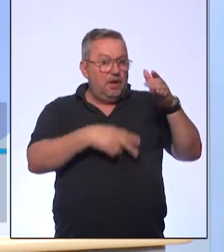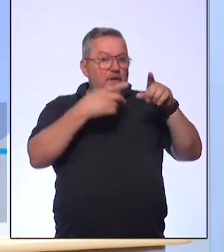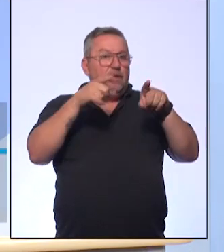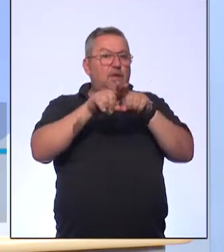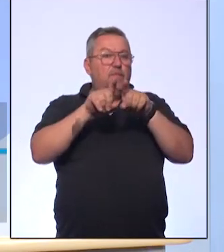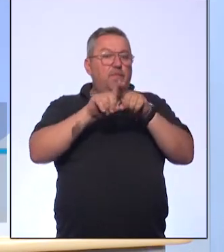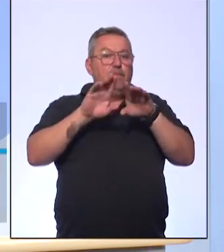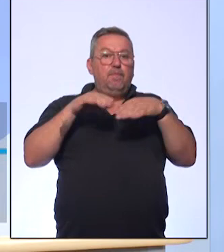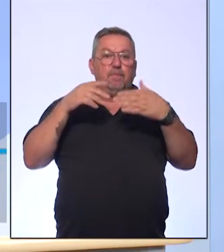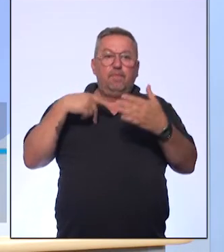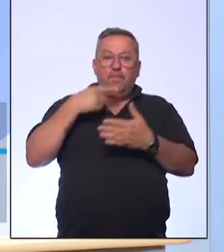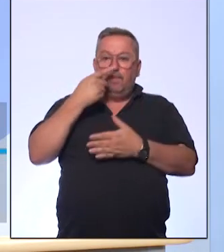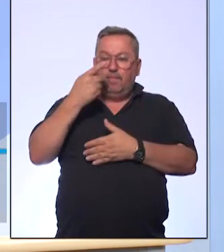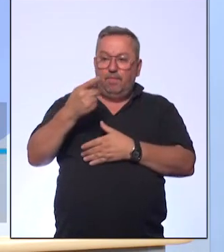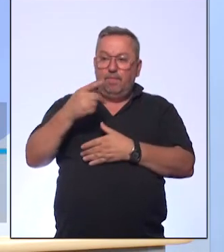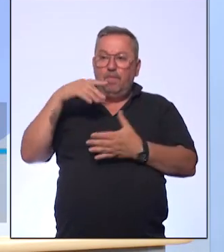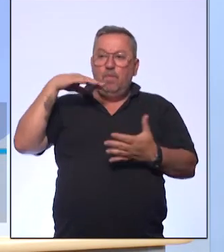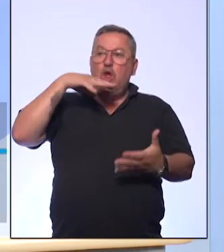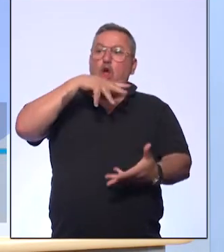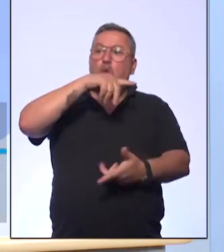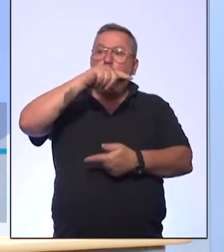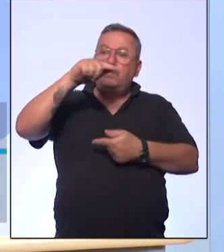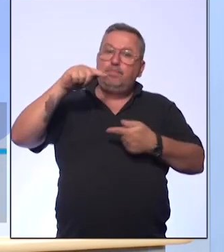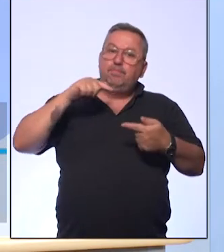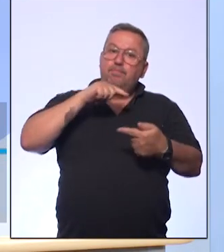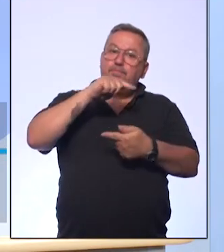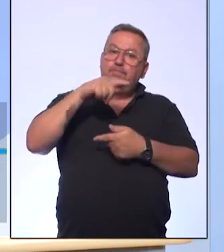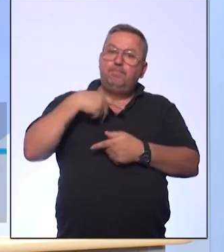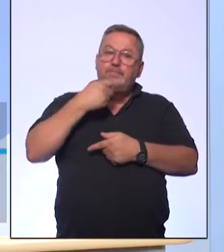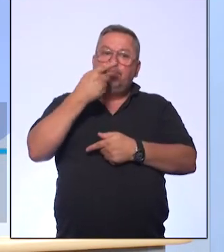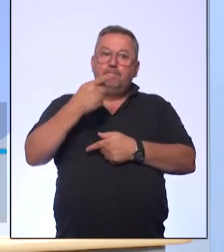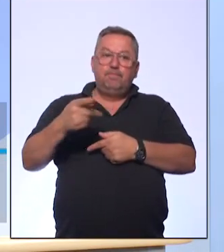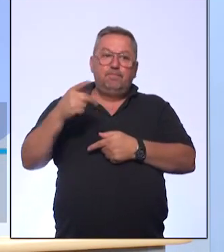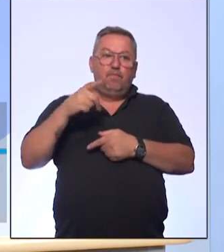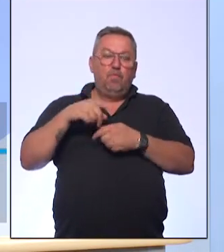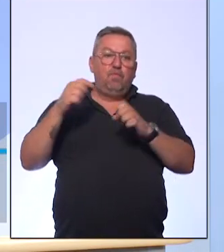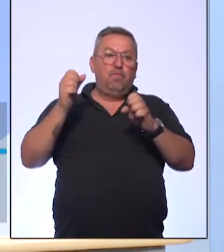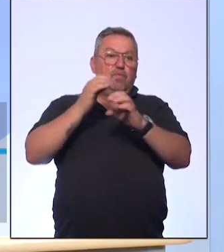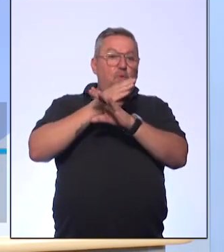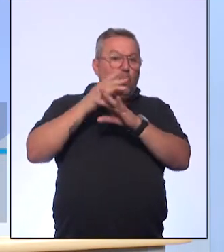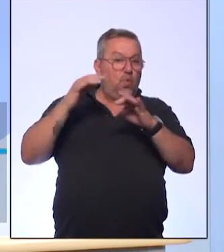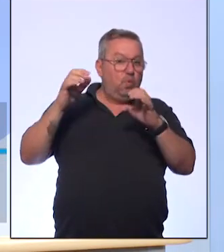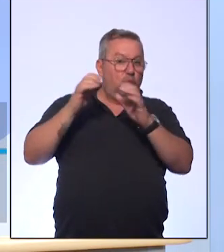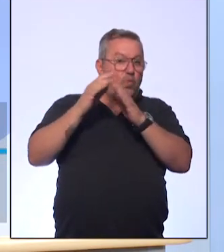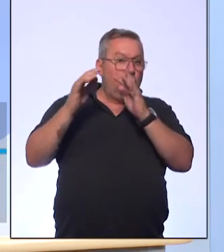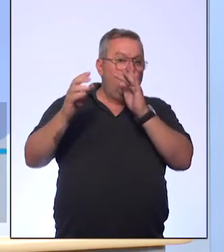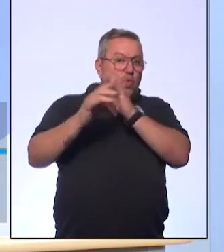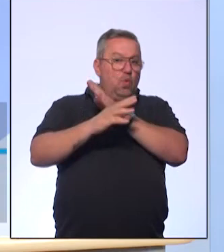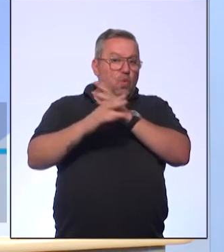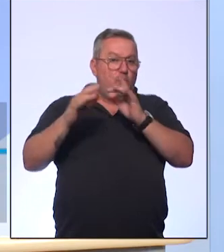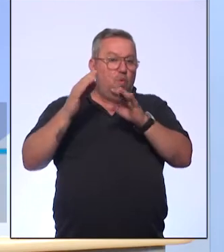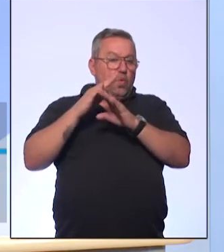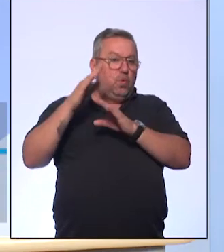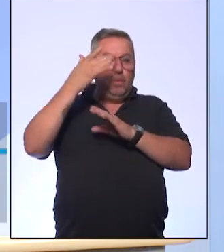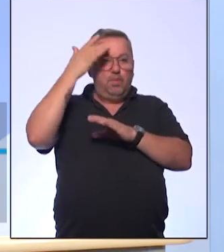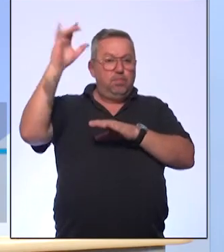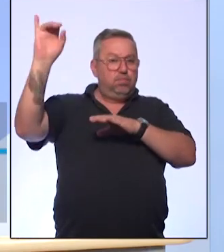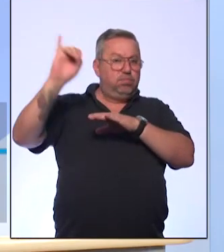que quando nós falamos de globalização, nós estamos falando de fluxos internacionais, que é importante a gente